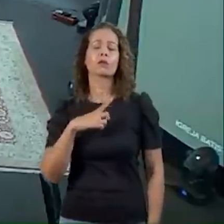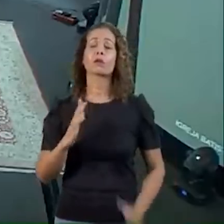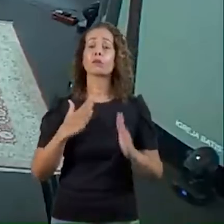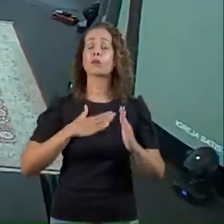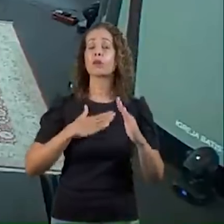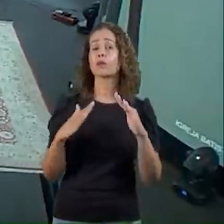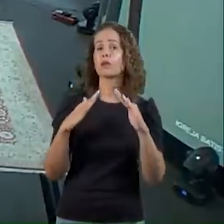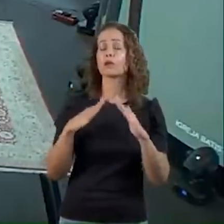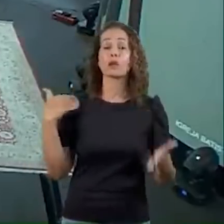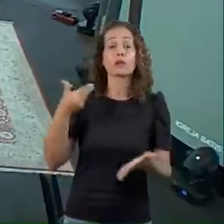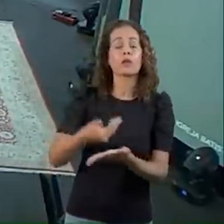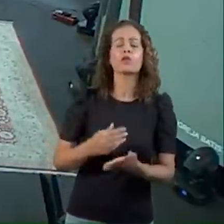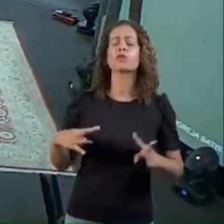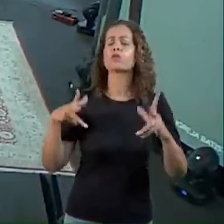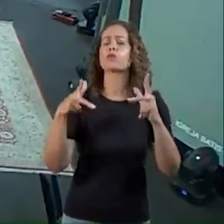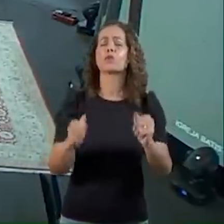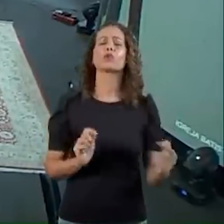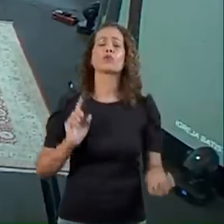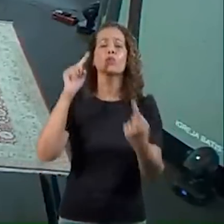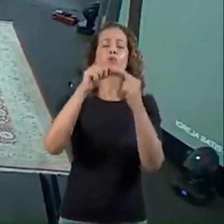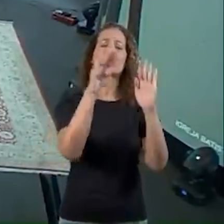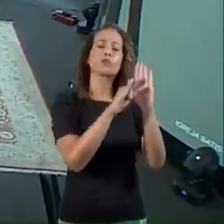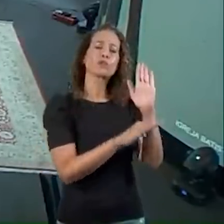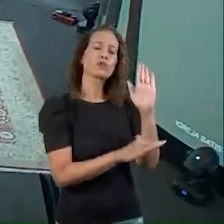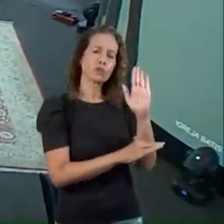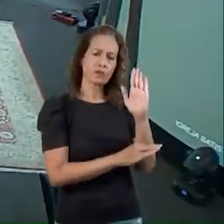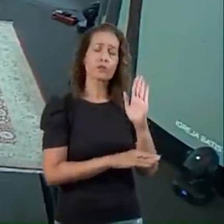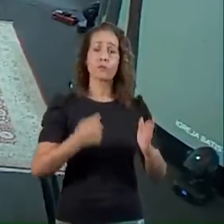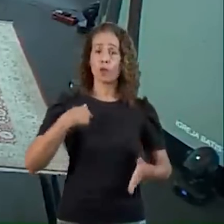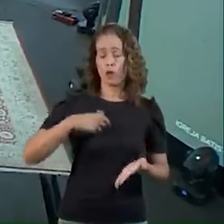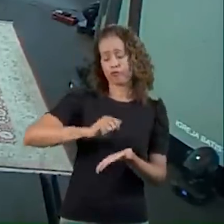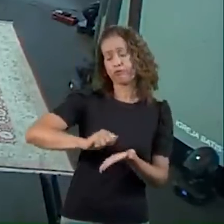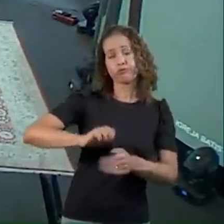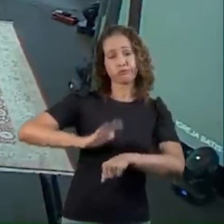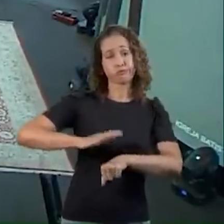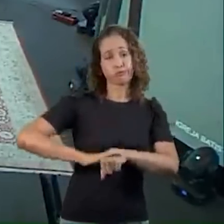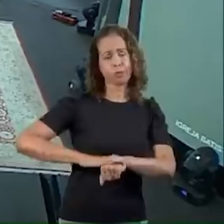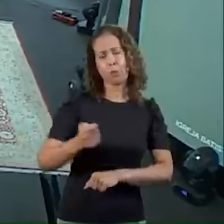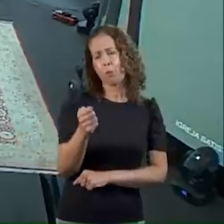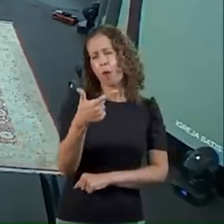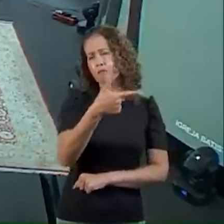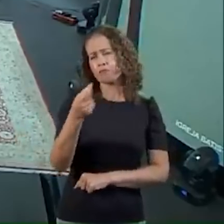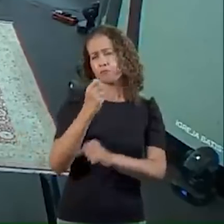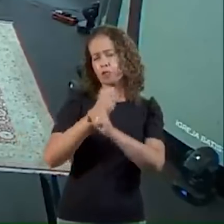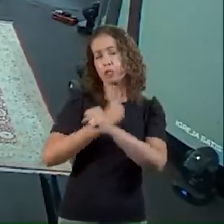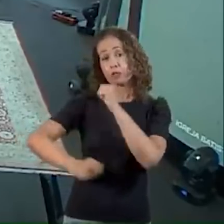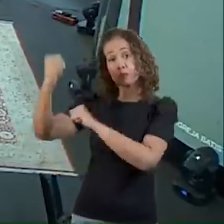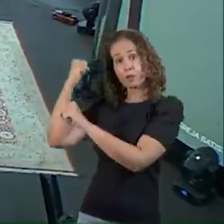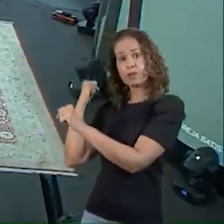guardado, todos os alvos que eu fiz de quase 20 anos para trás. Então, alvos na